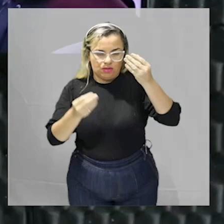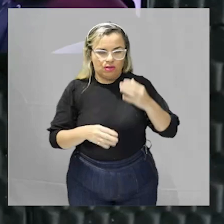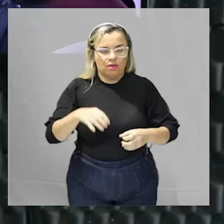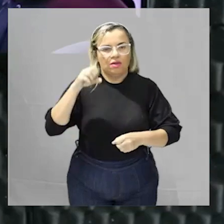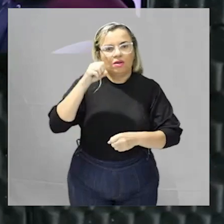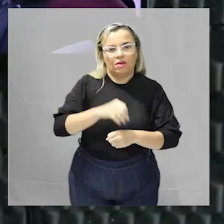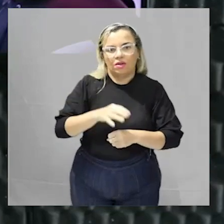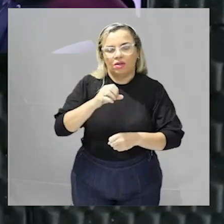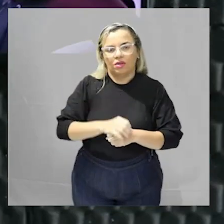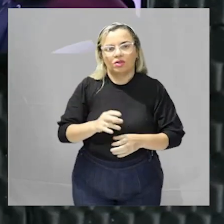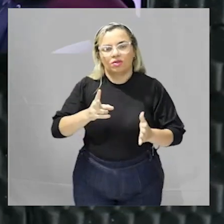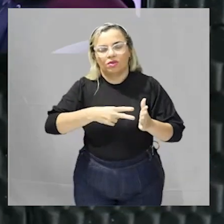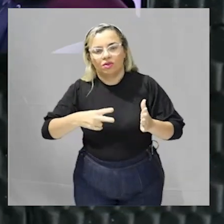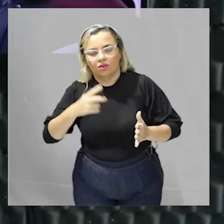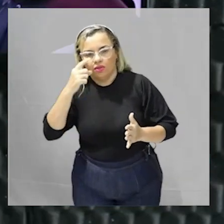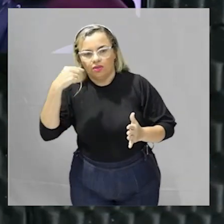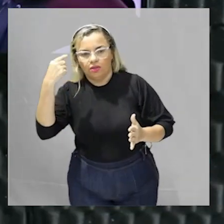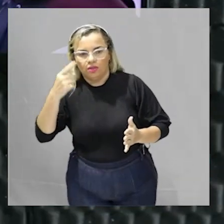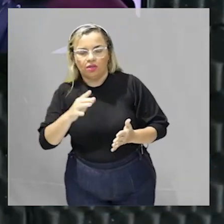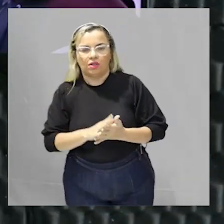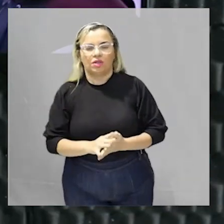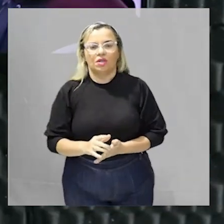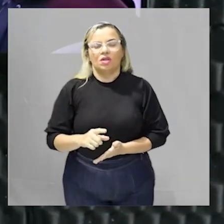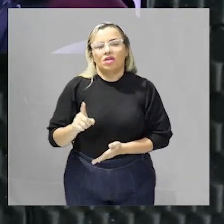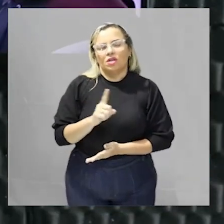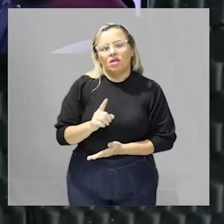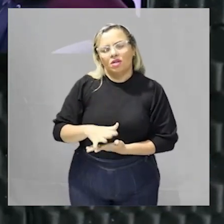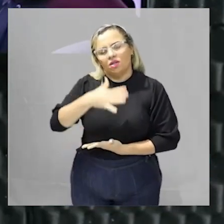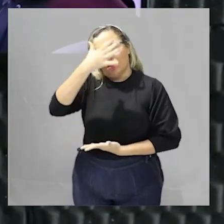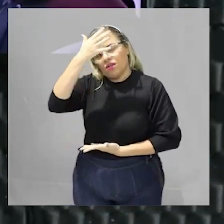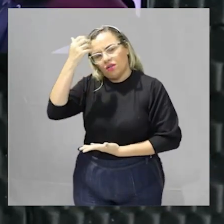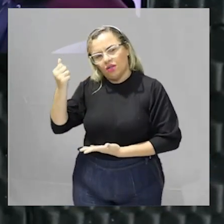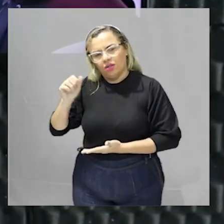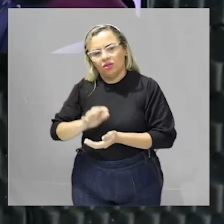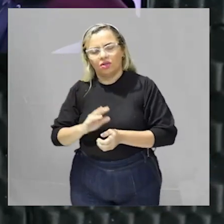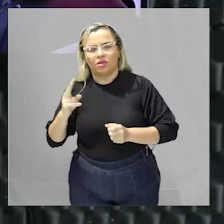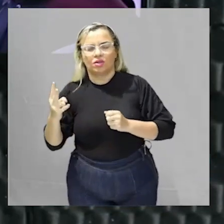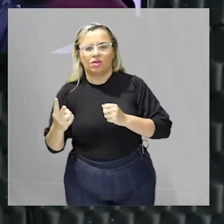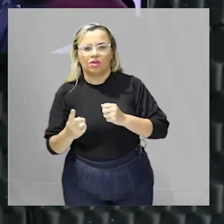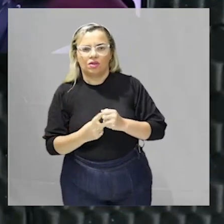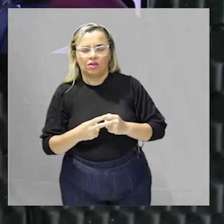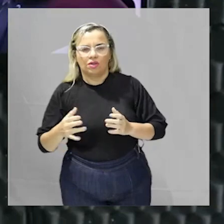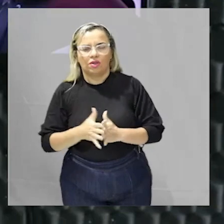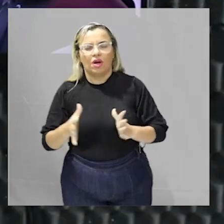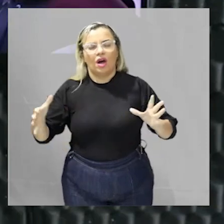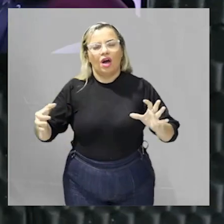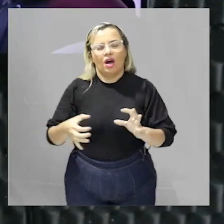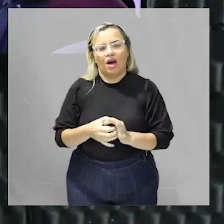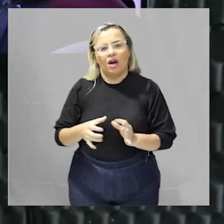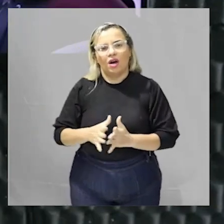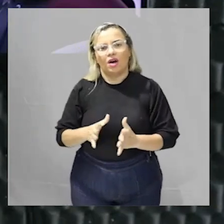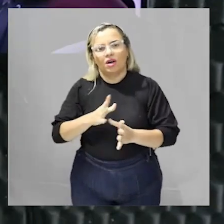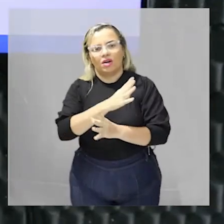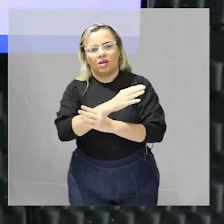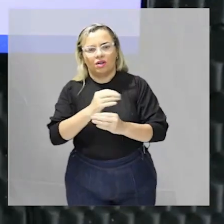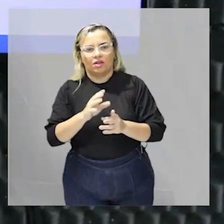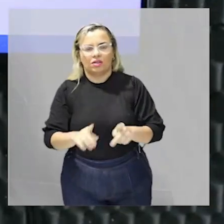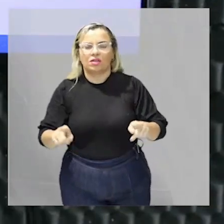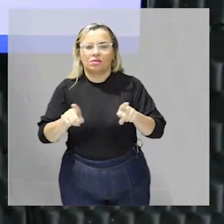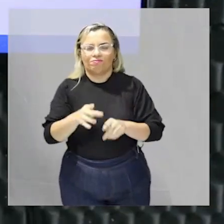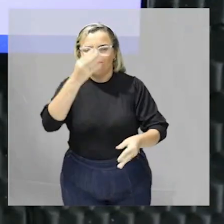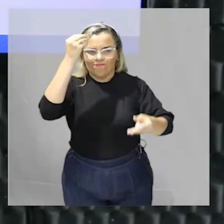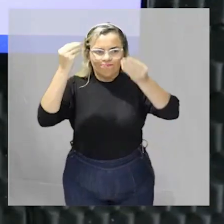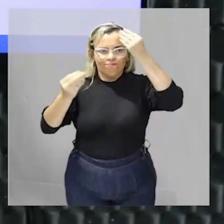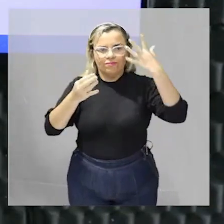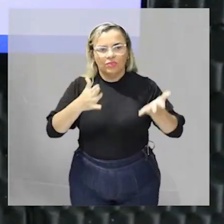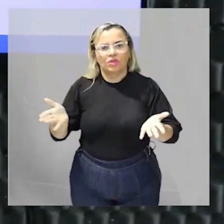mais você precisa para fazer as conexões, tá, do teu texto, conseguir traduzir legal. Então o que nós vamos trabalhar hoje?